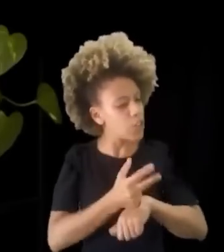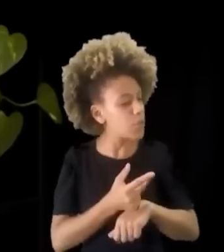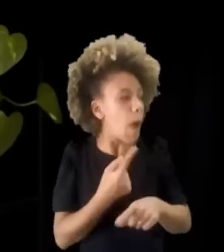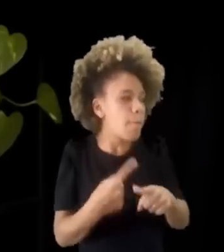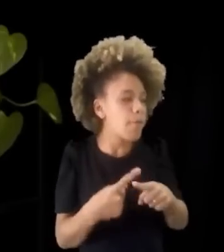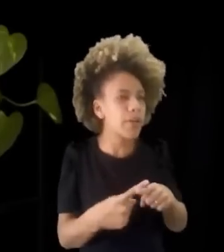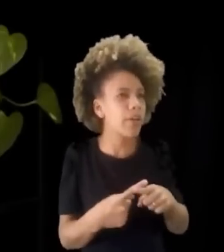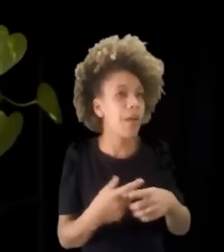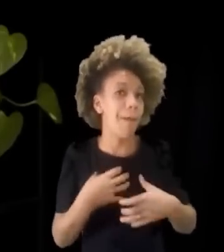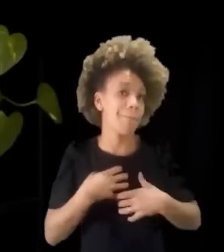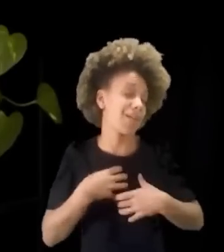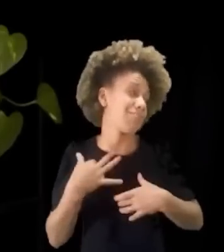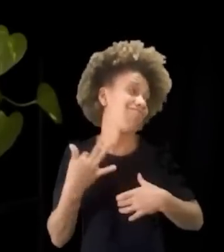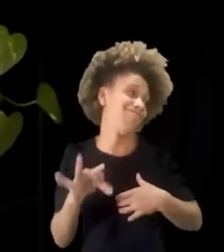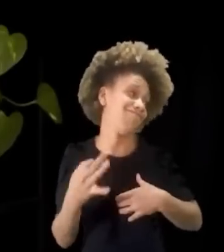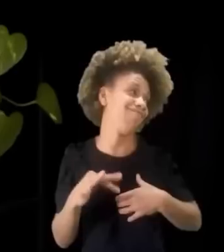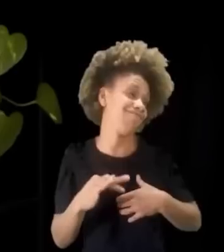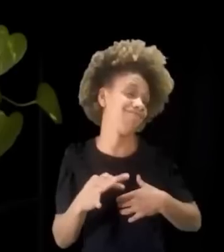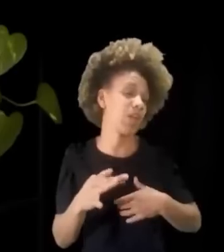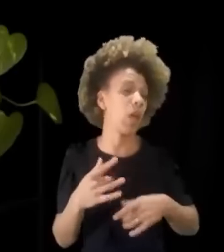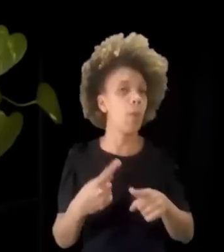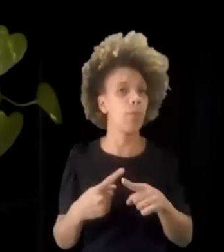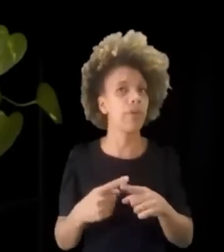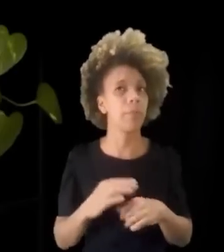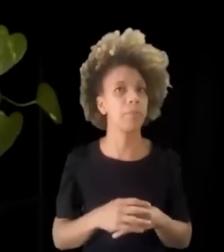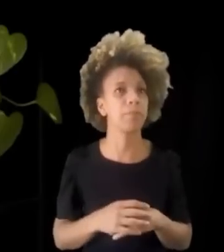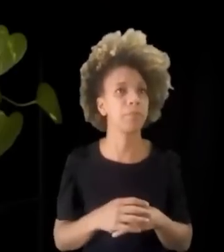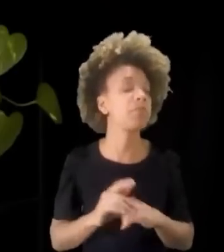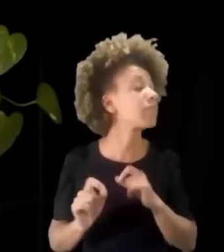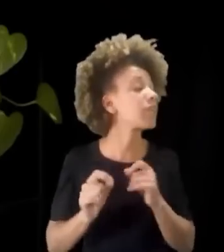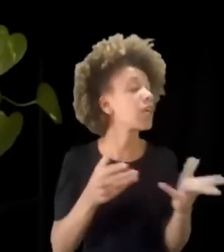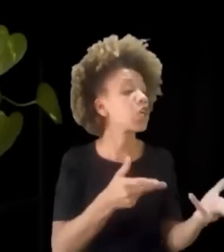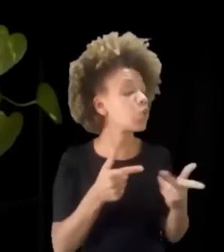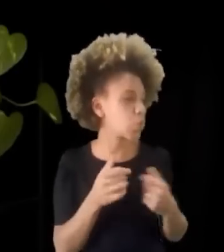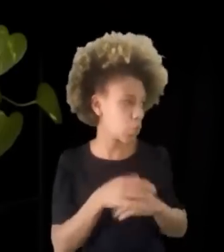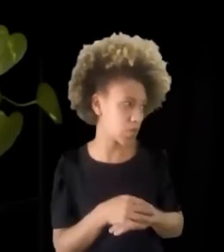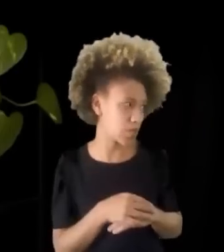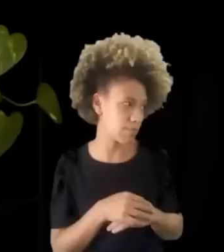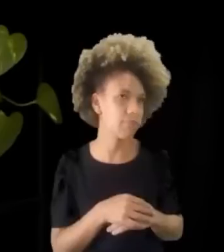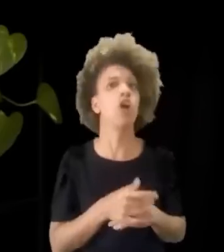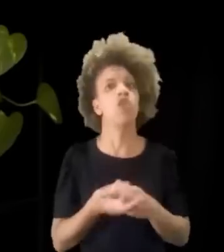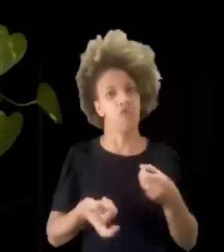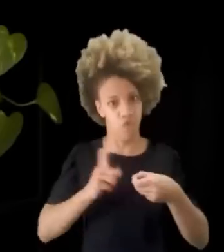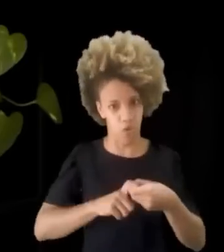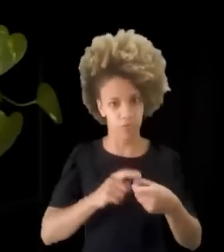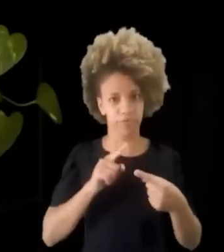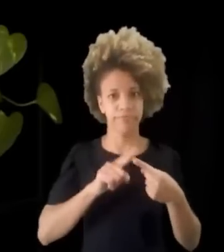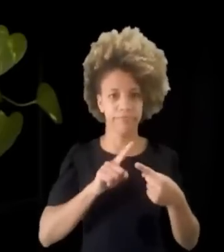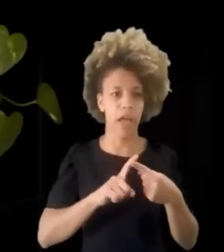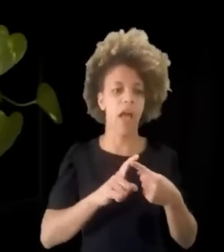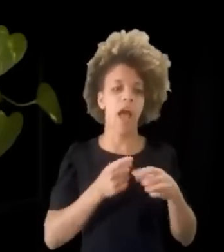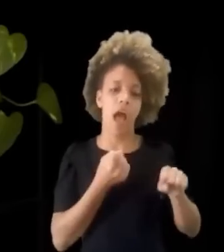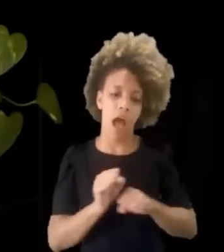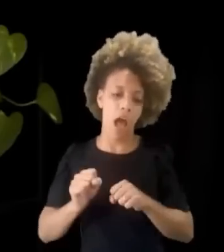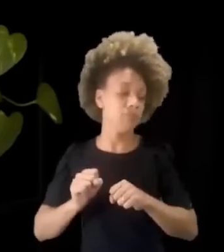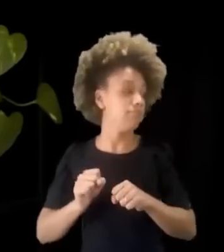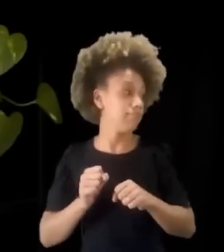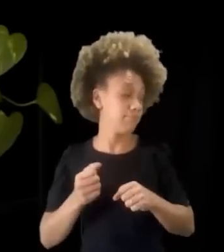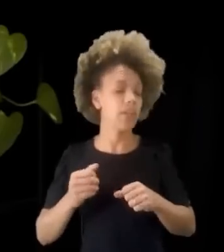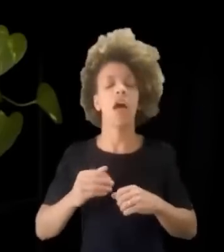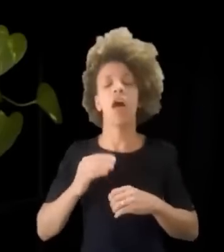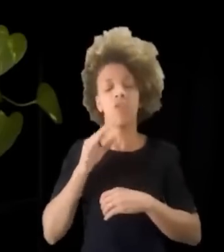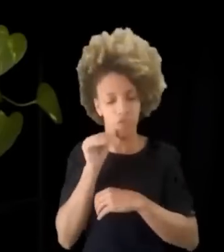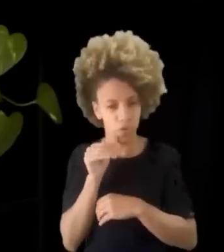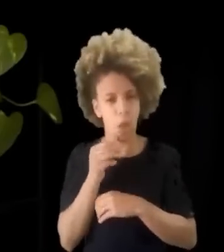achismo porque mas me machuca porque eu cara quem que eu trouxe aqui eu trouxe volta a dizer eu tô se a faxineira aqui fui inclusive